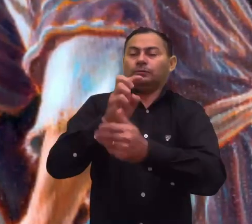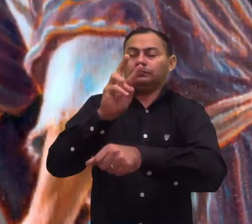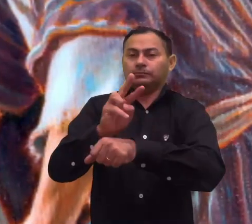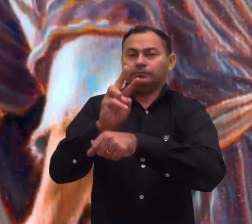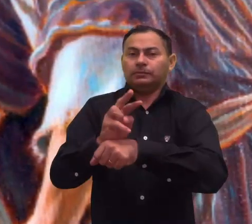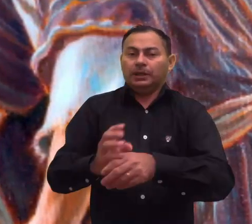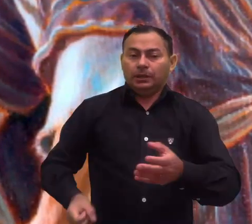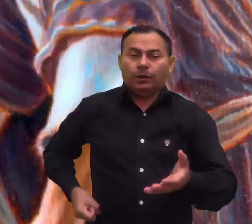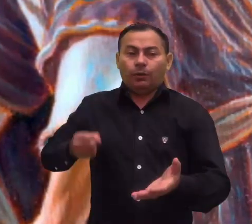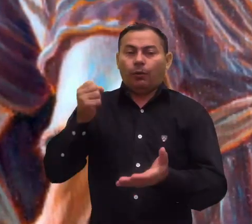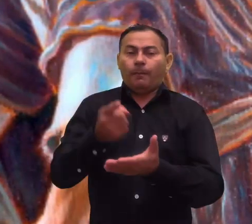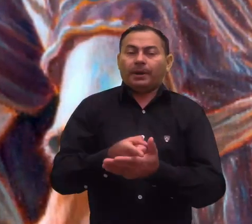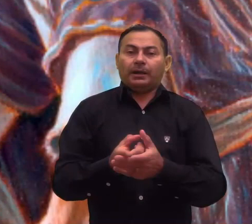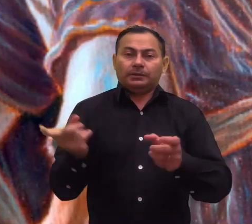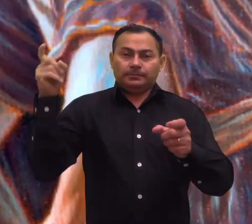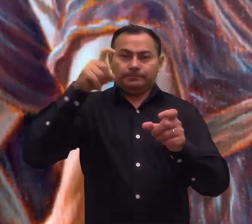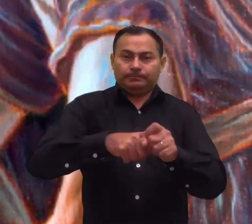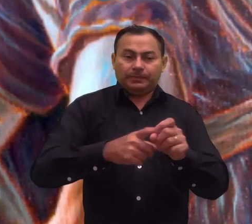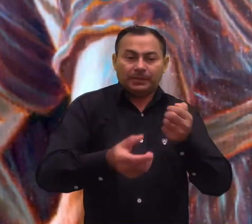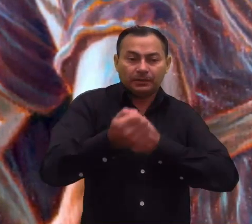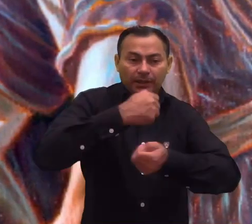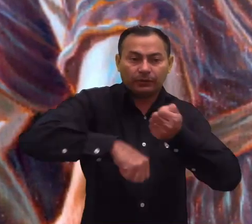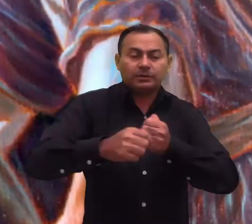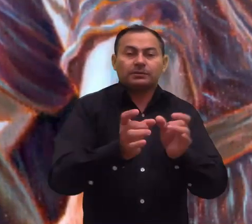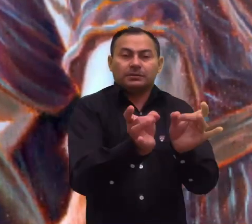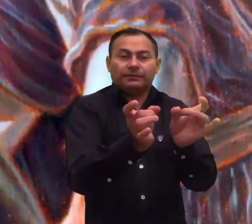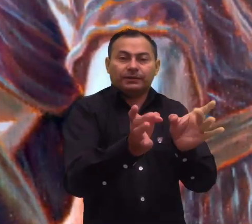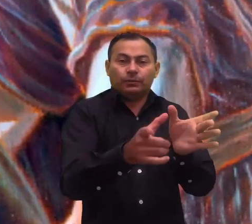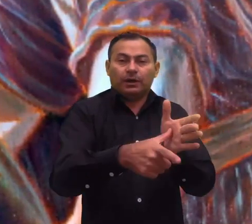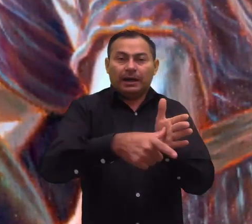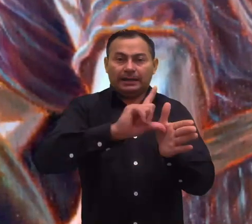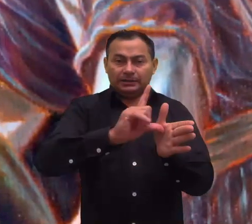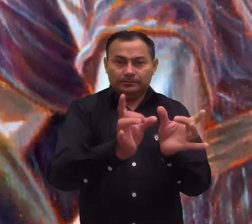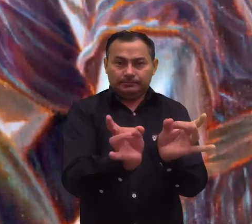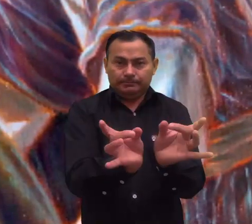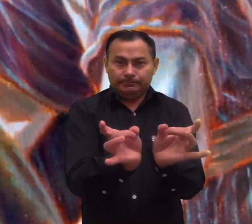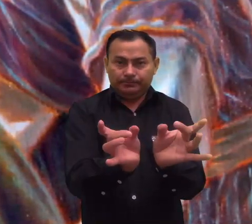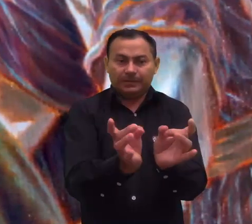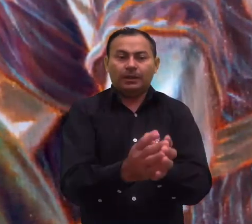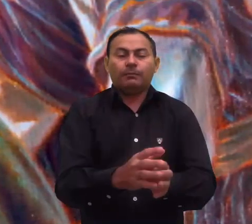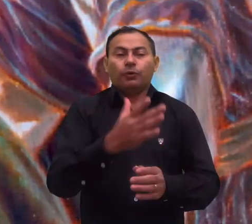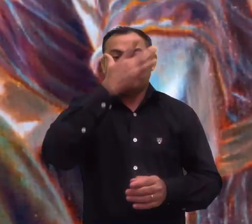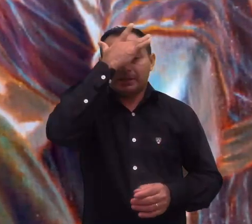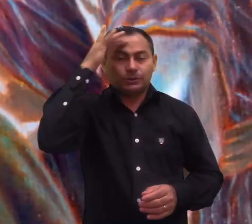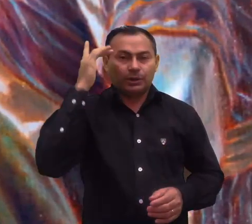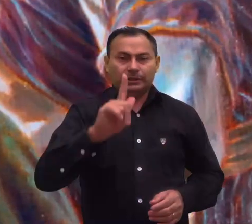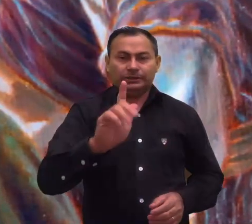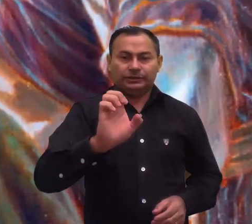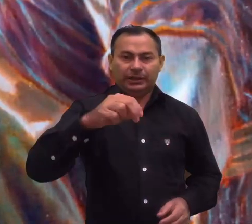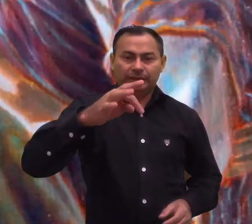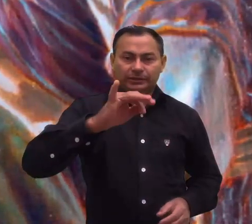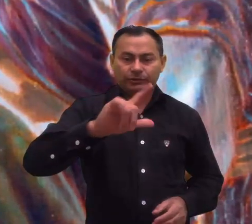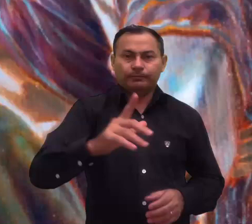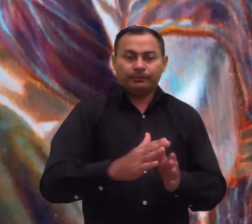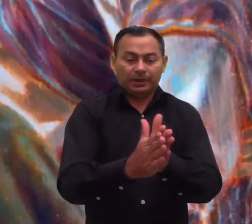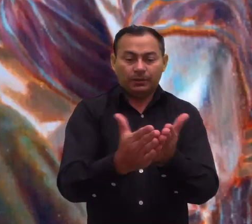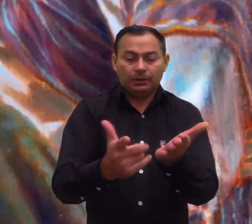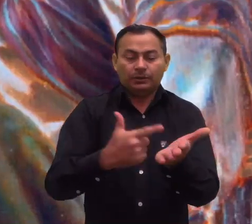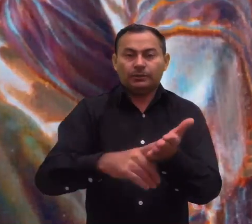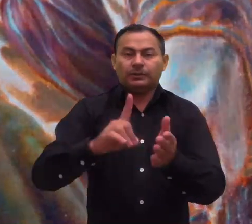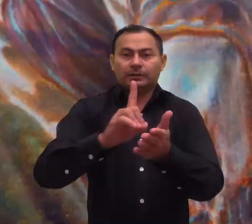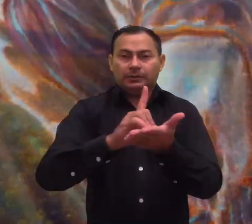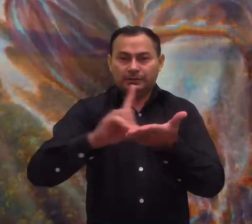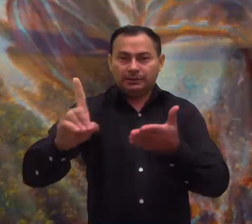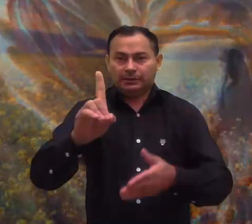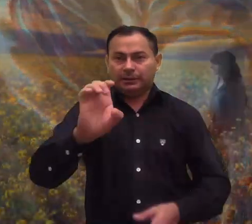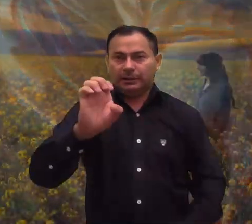parente redentor e comprar de volta o negócio que tinha sido vendido para um gentil.